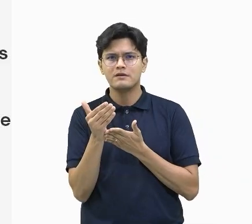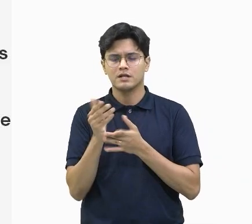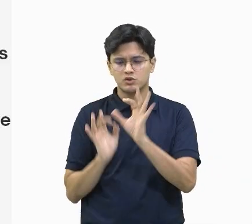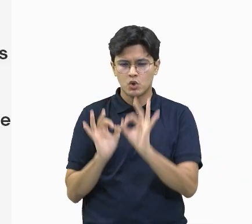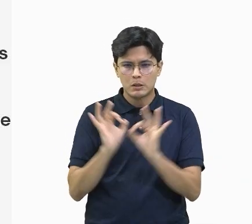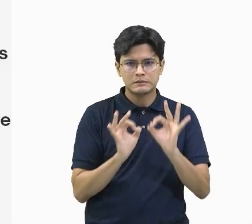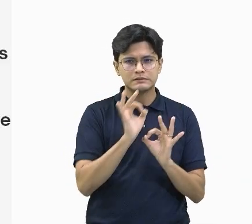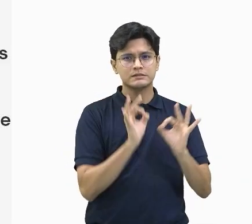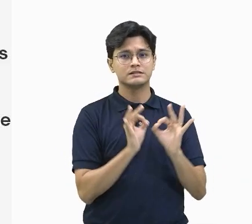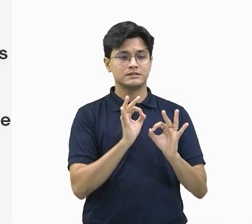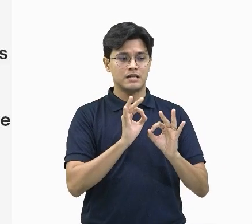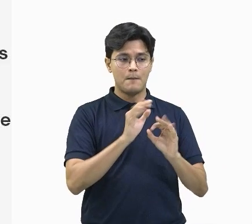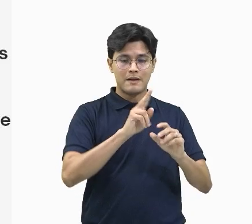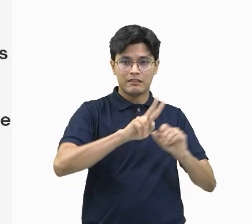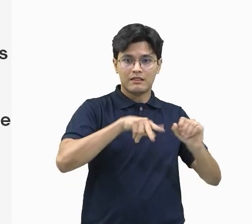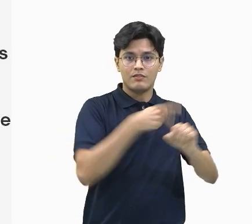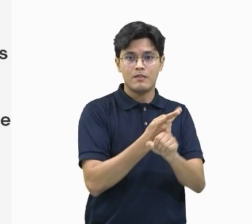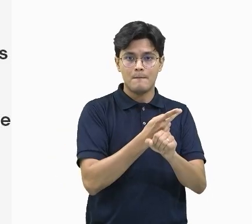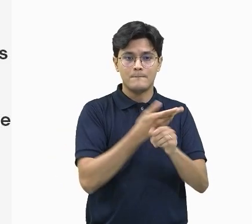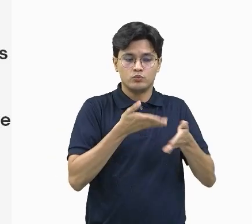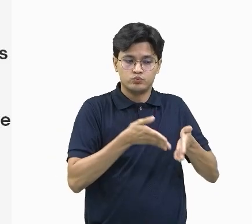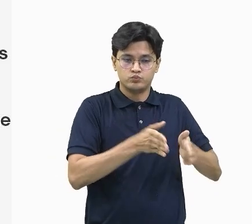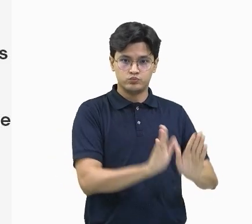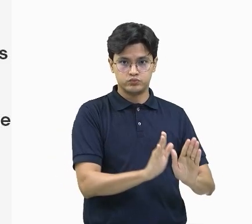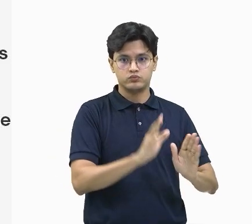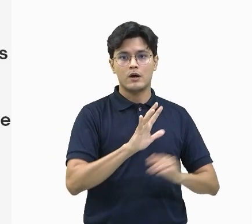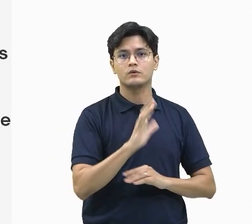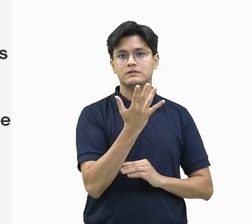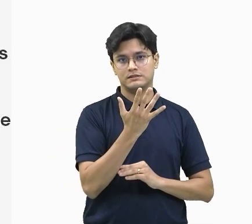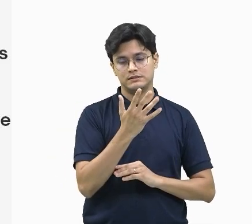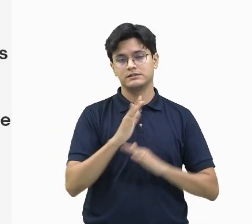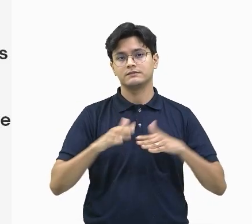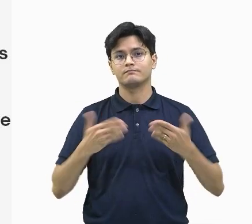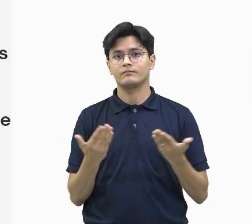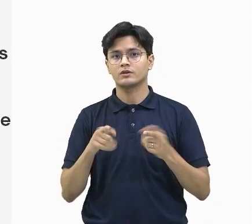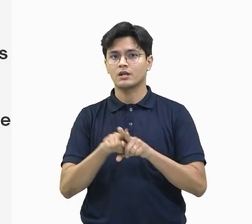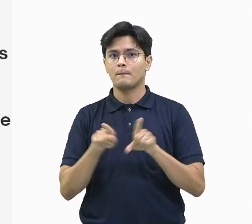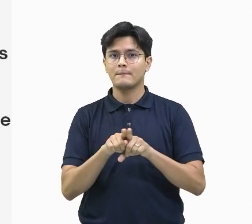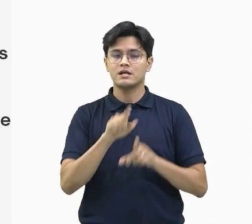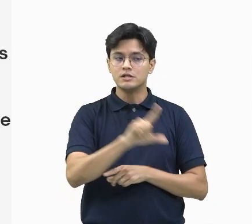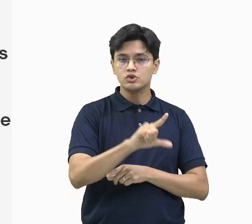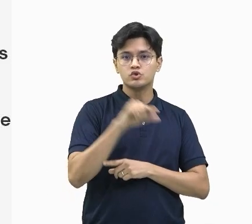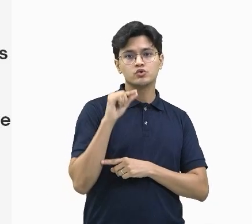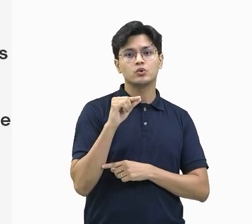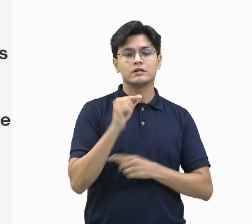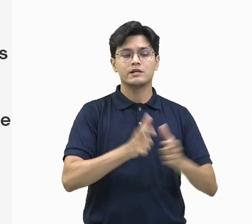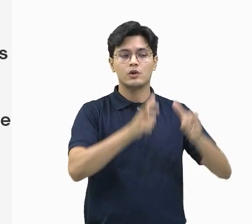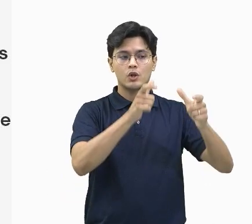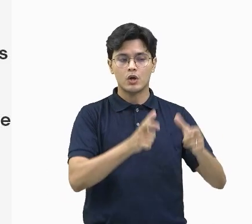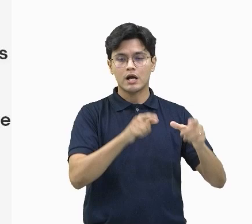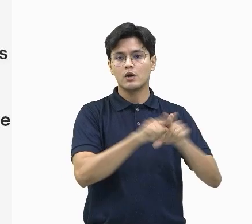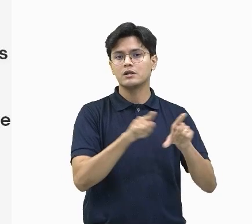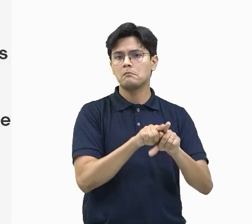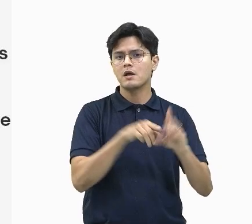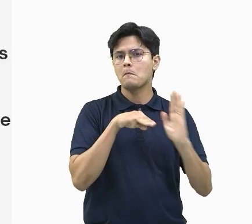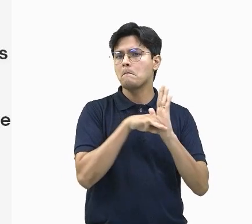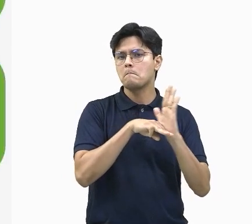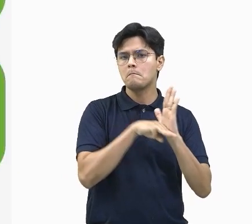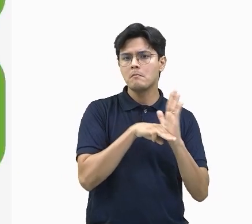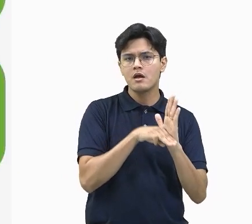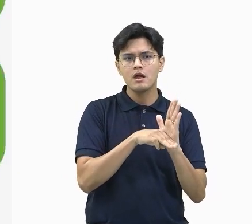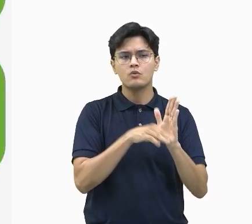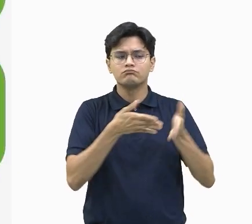se preparando para nascer. Vai ocorrer, então, a escolha do local e do método de nascimento. Como